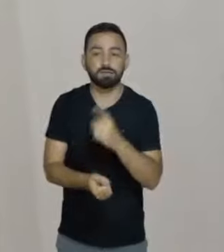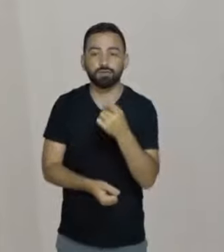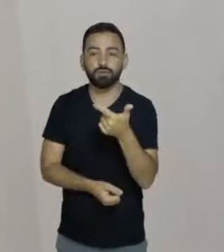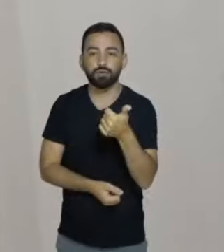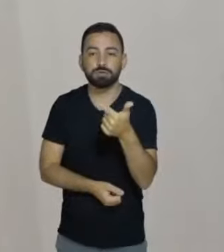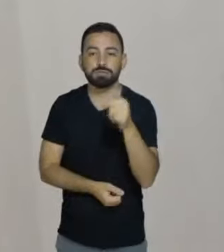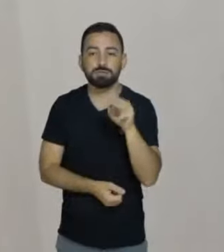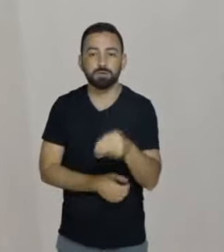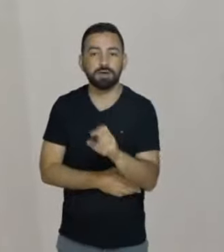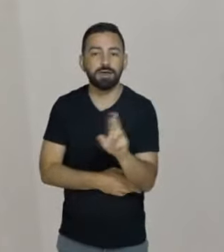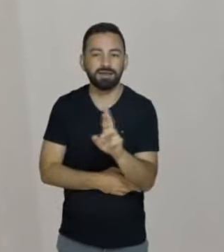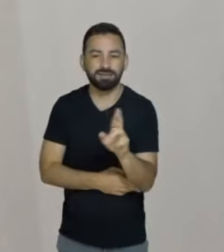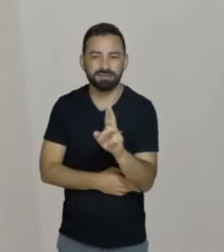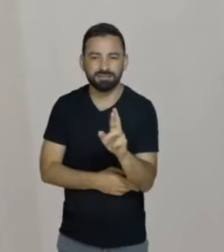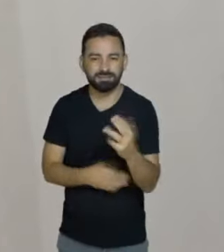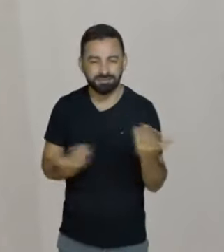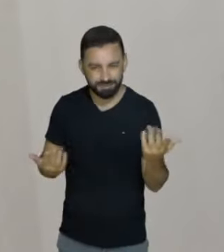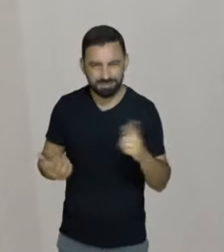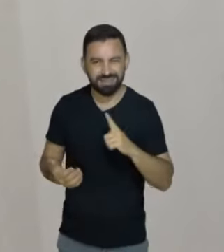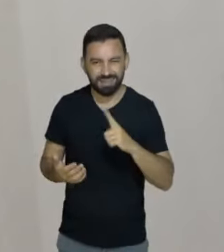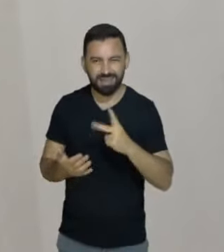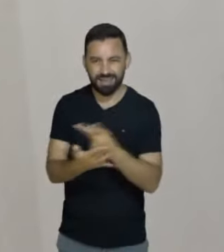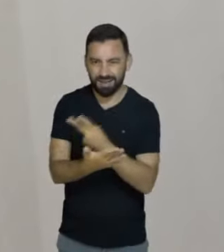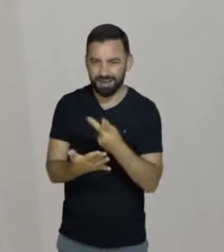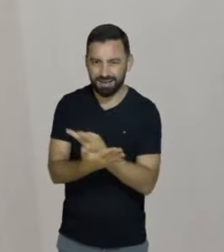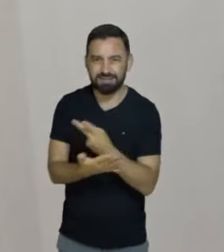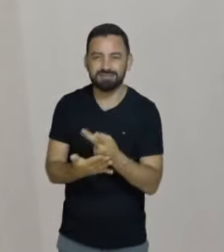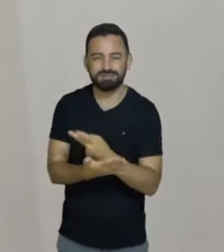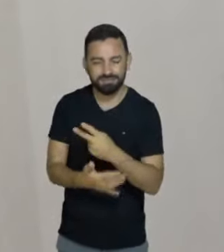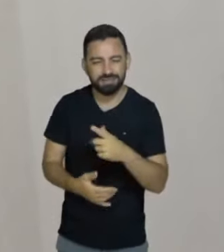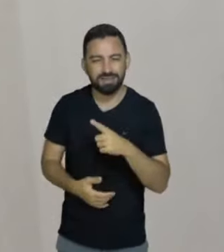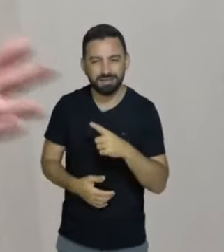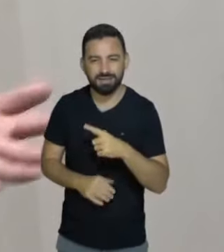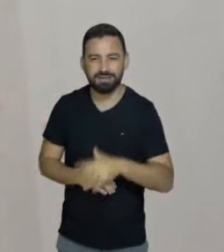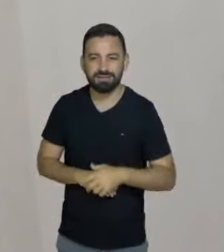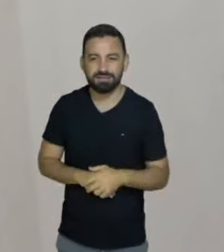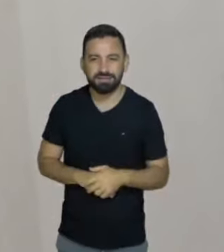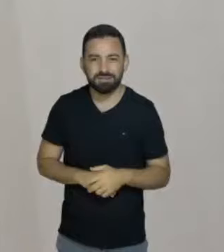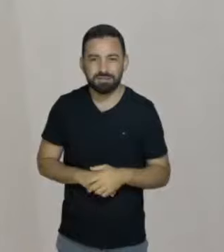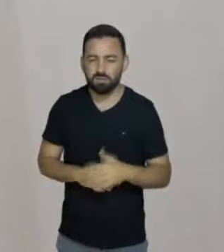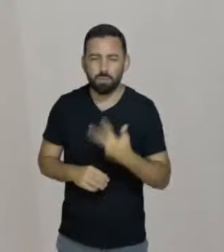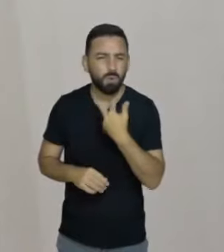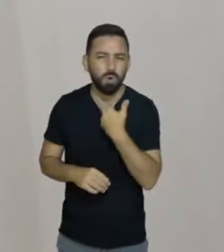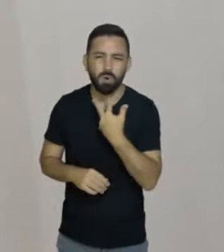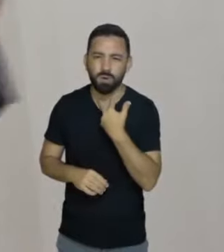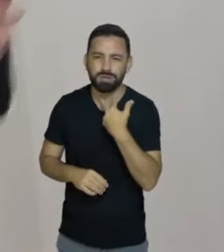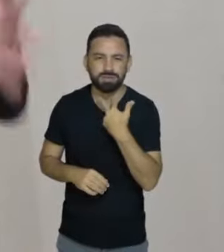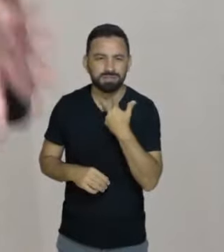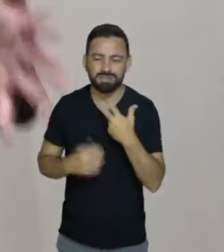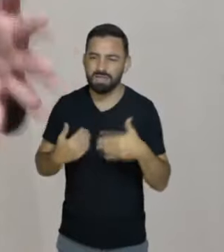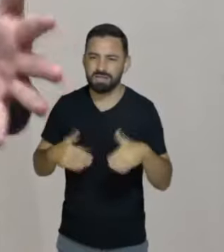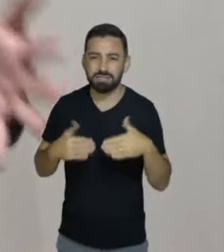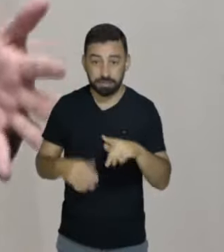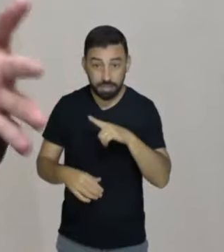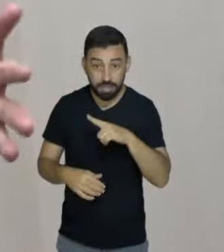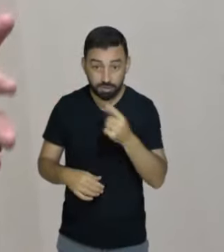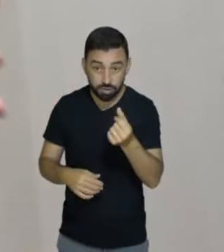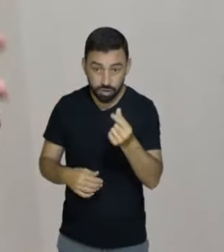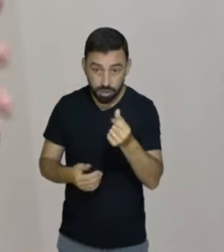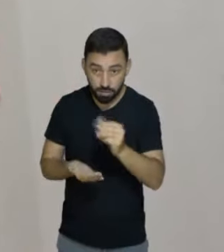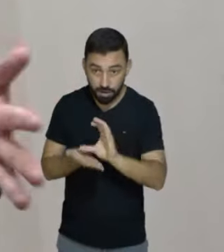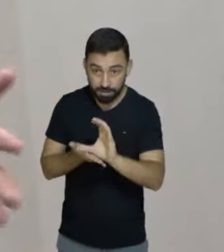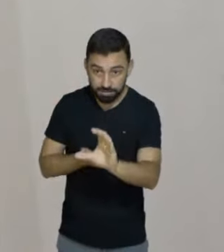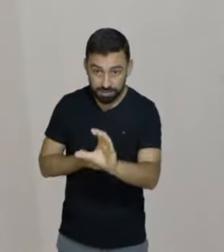de reais. Alguma coisa está errada, deputado Antídio. As coisas não podem funcionar desse jeito. Se tem dinheiro para gastar com